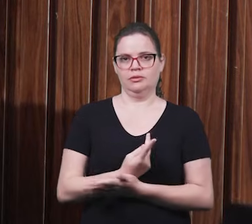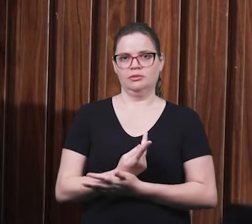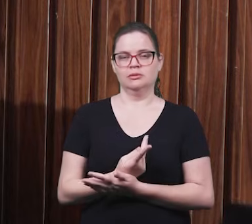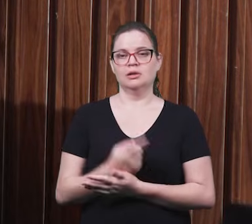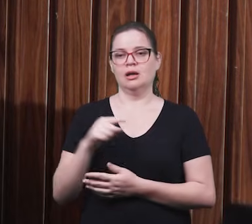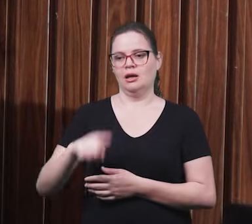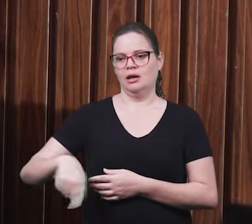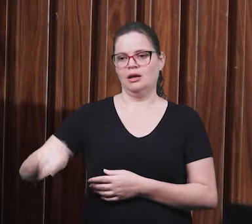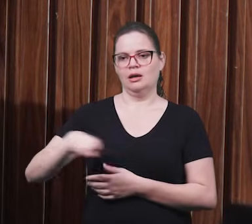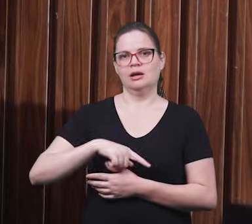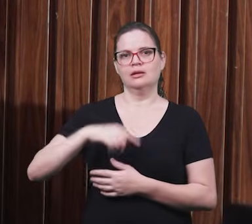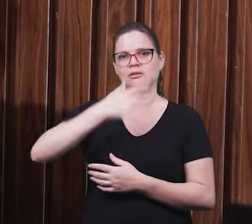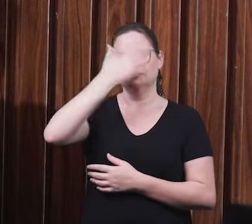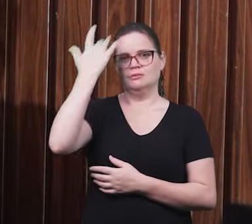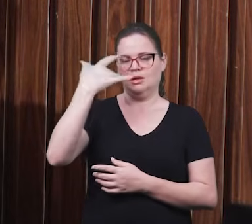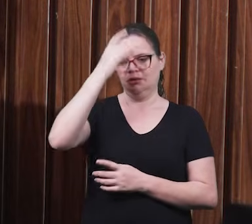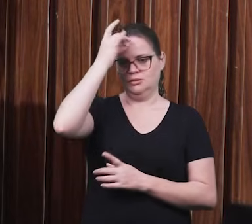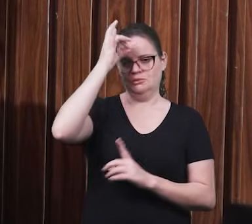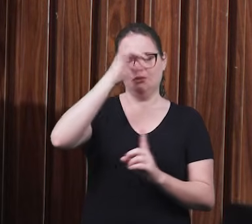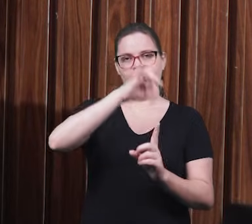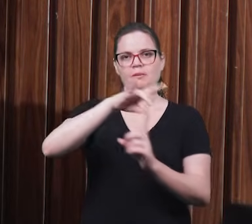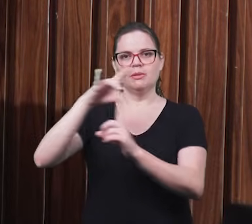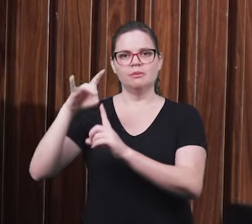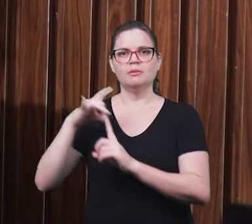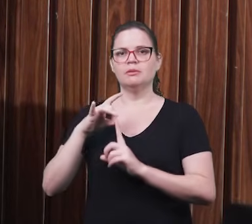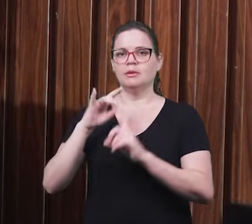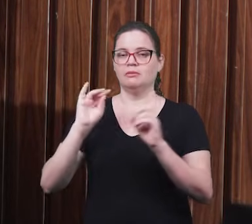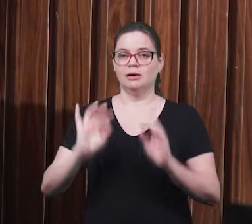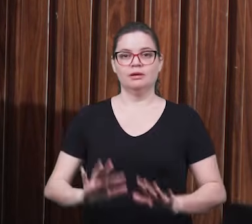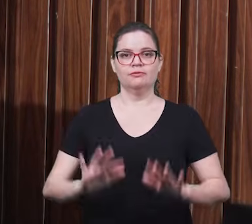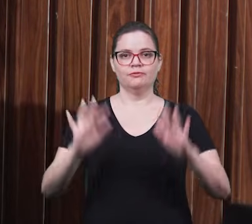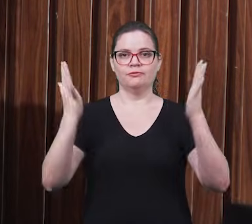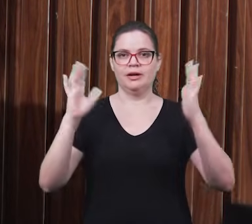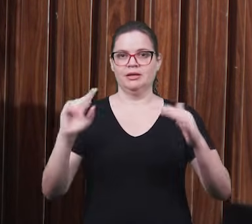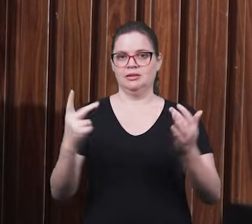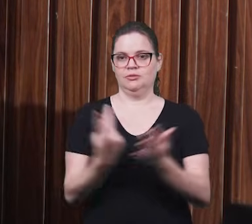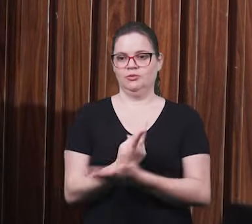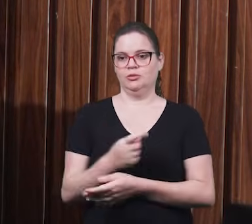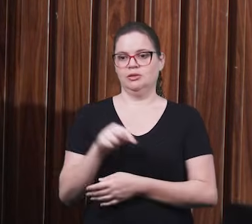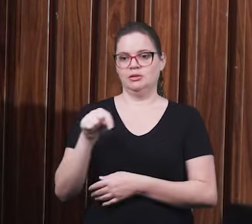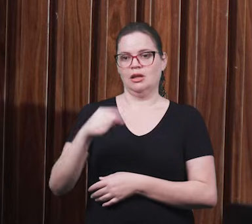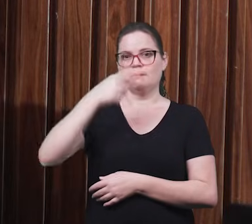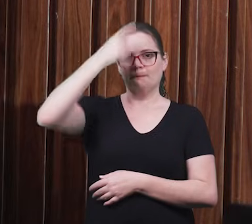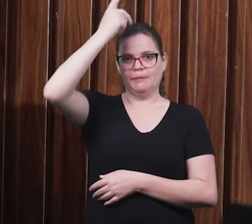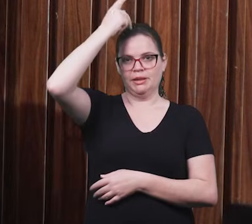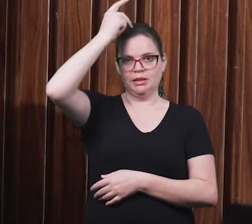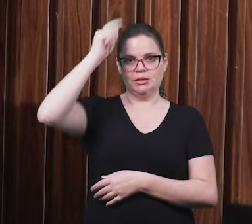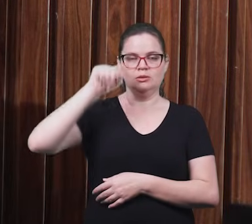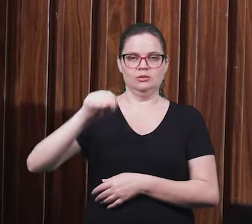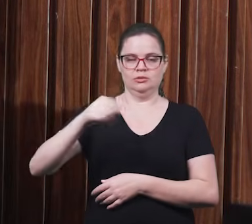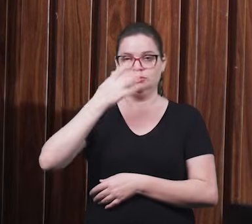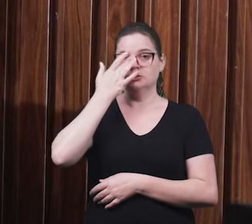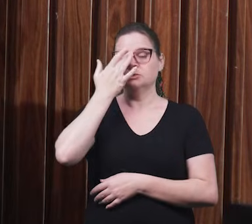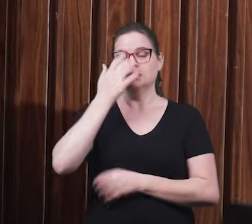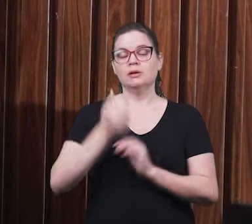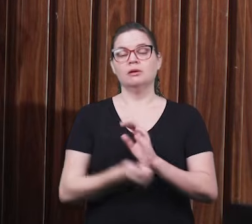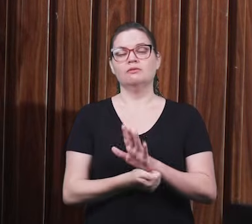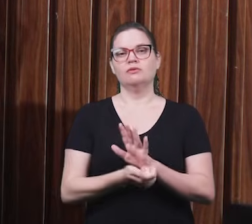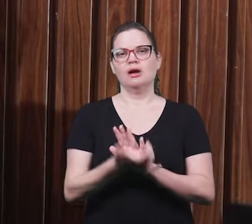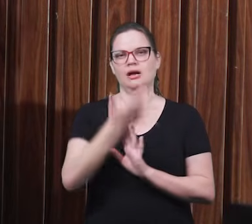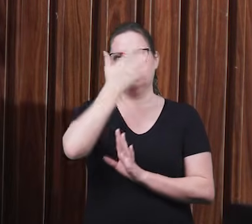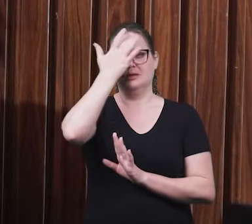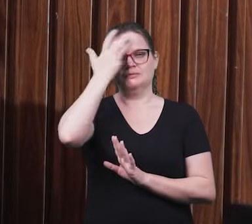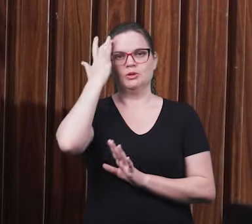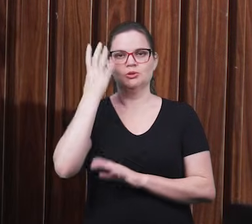acontecido. Eles receberam o batismo com o Espírito Santo. Era uma festa ali em Israel, que era a festa de Pentecostes,